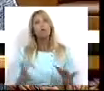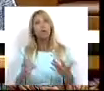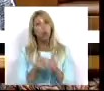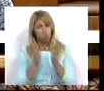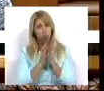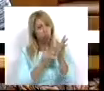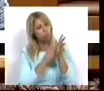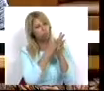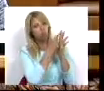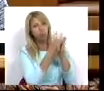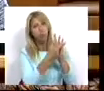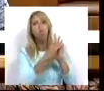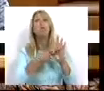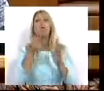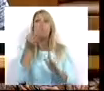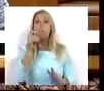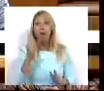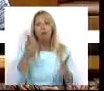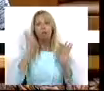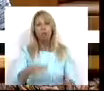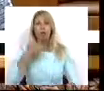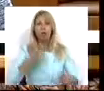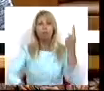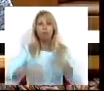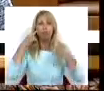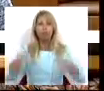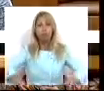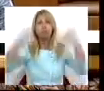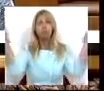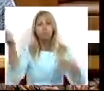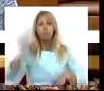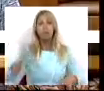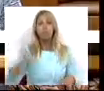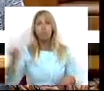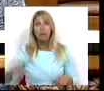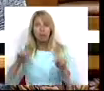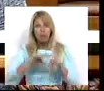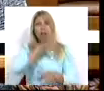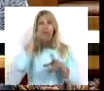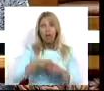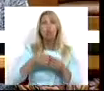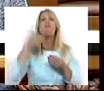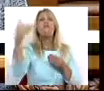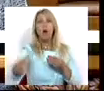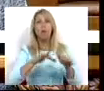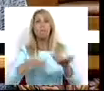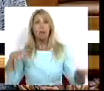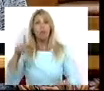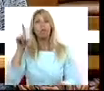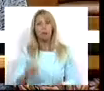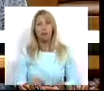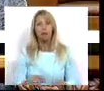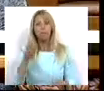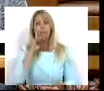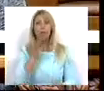o PEV tem denunciado vezes sem conta dentro e fora deste Parlamento. Mas, senhoras e senhores